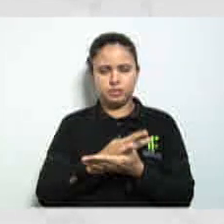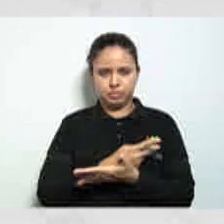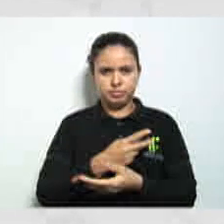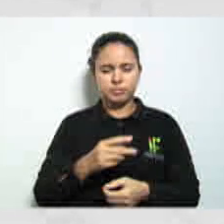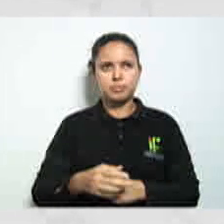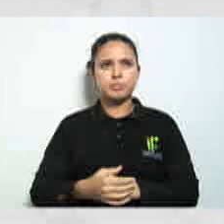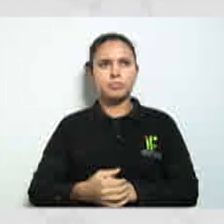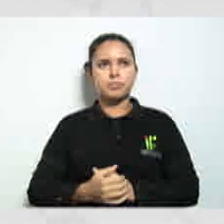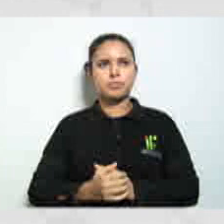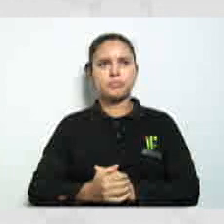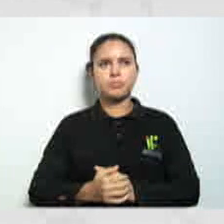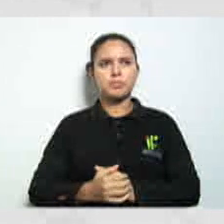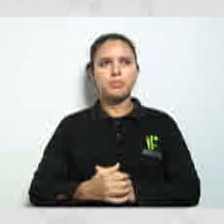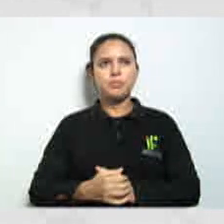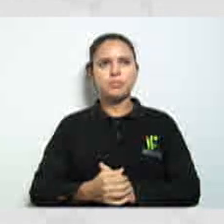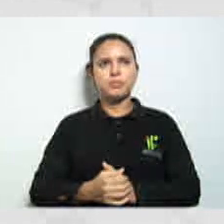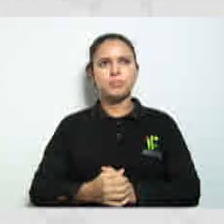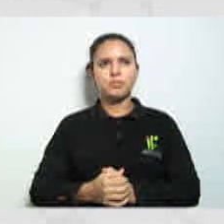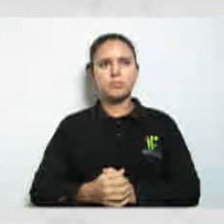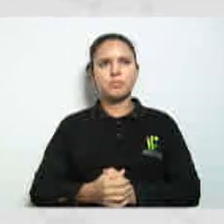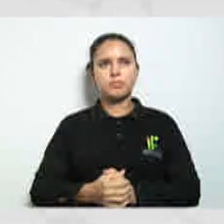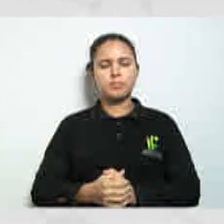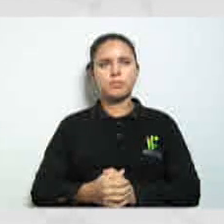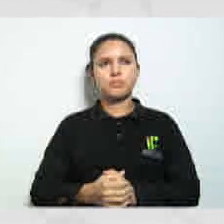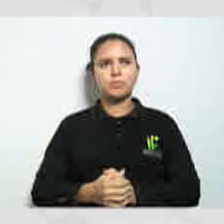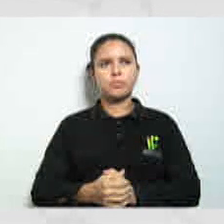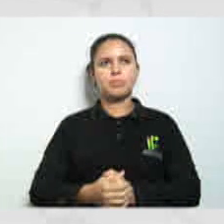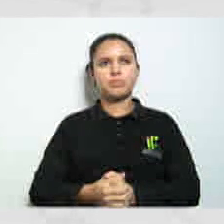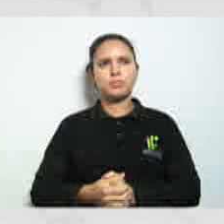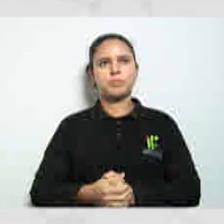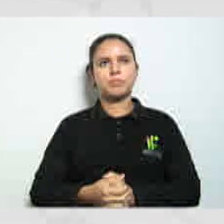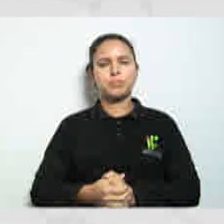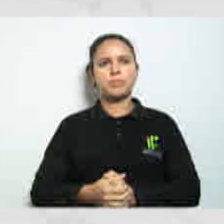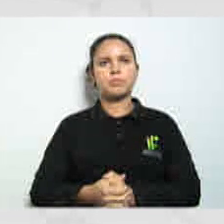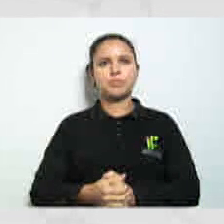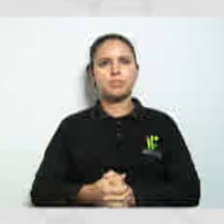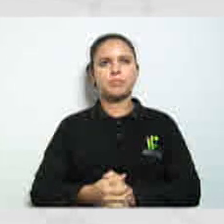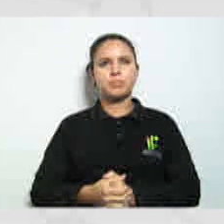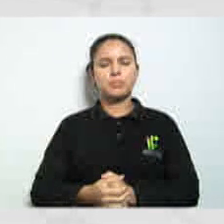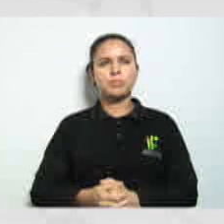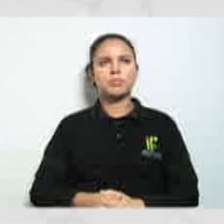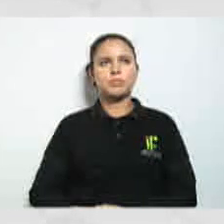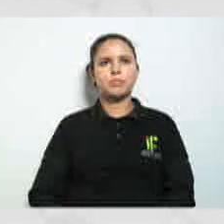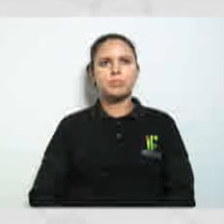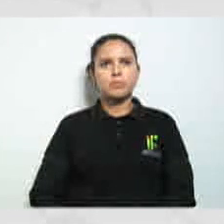B, eu marquei foi X, né? Mas é verdadeira.